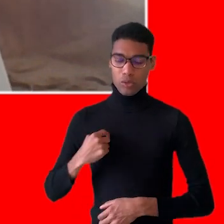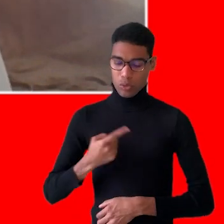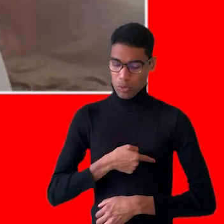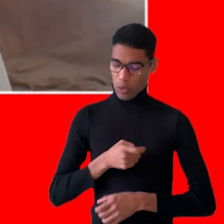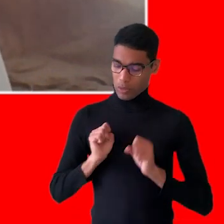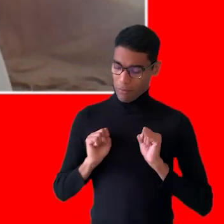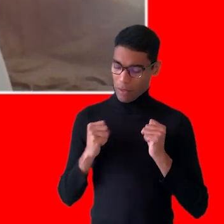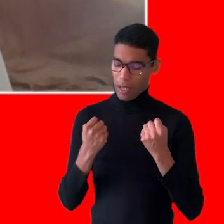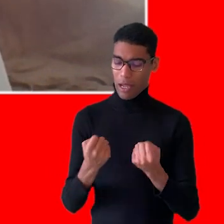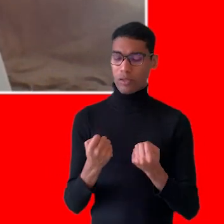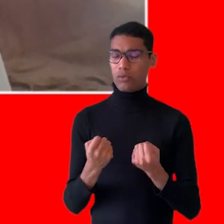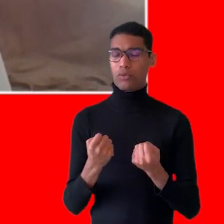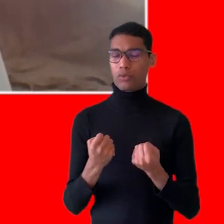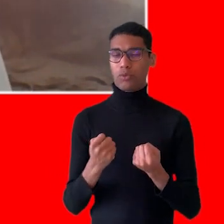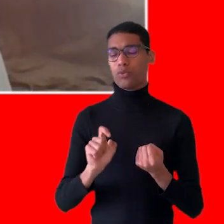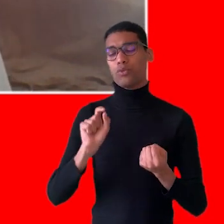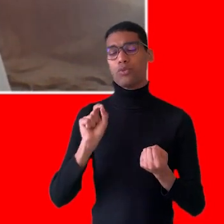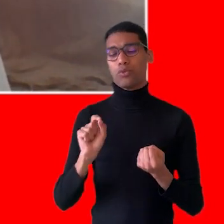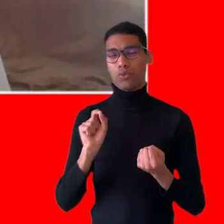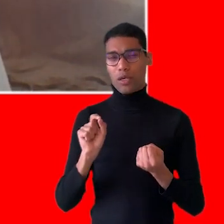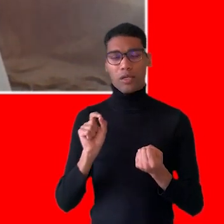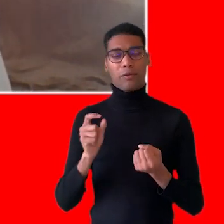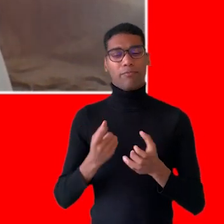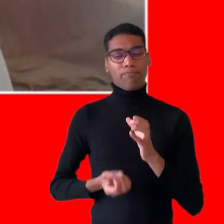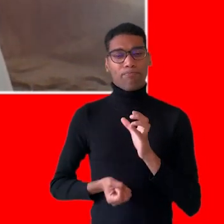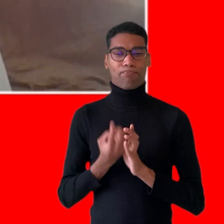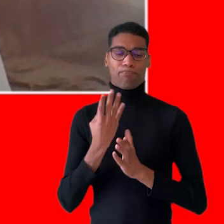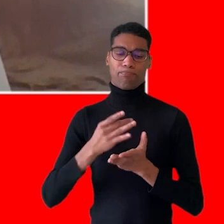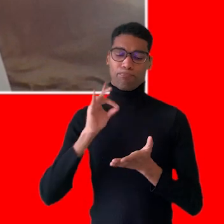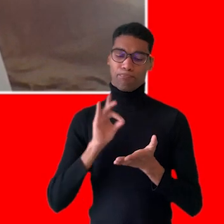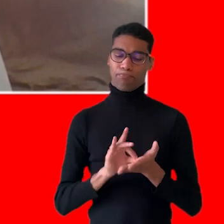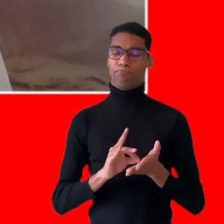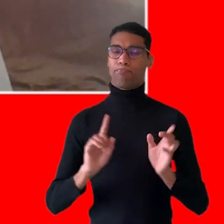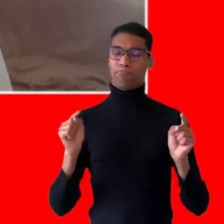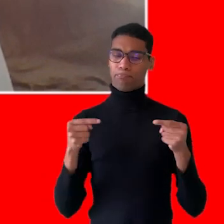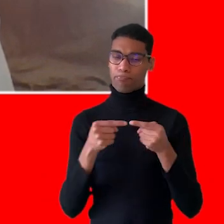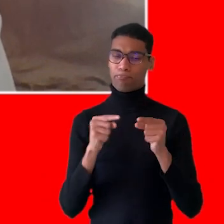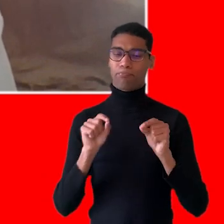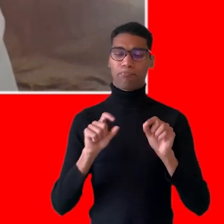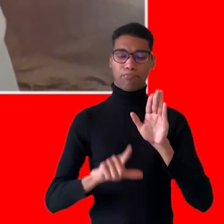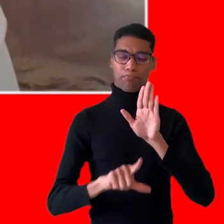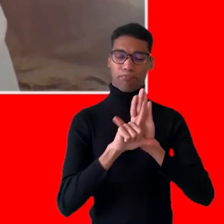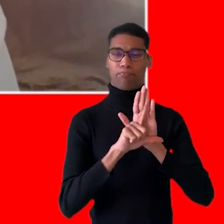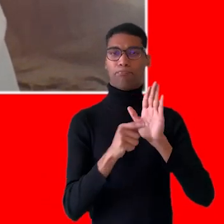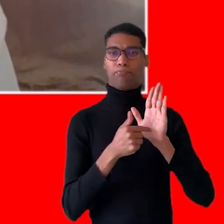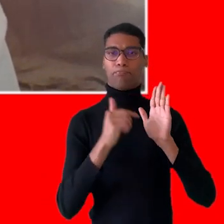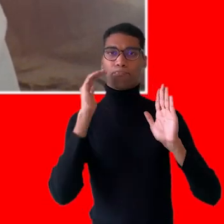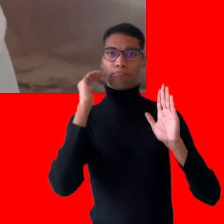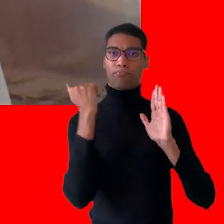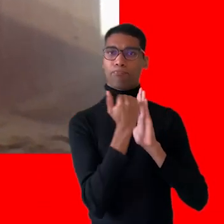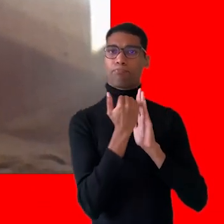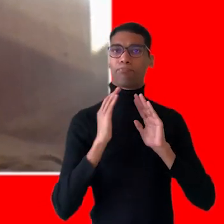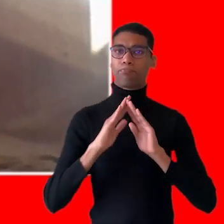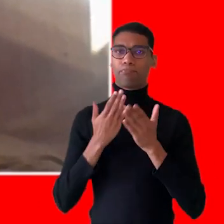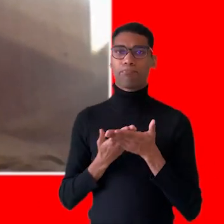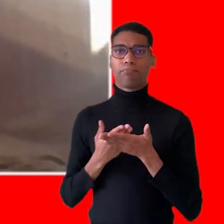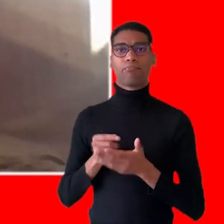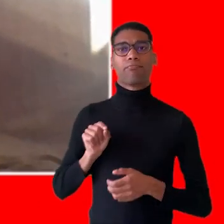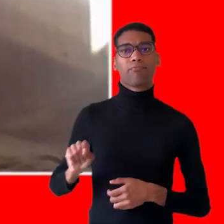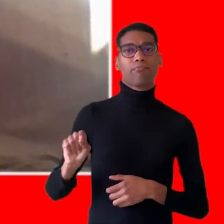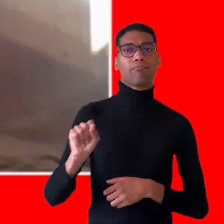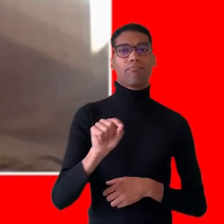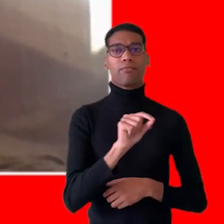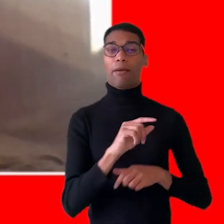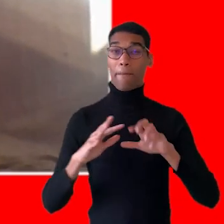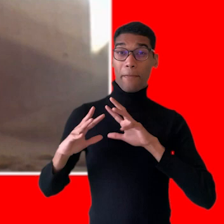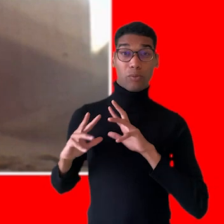muito engajados com uma efetiva aplicação dessa legislação nas escolas,